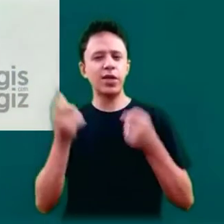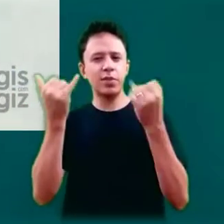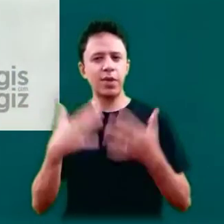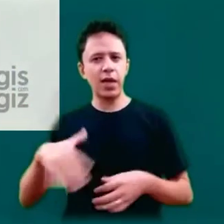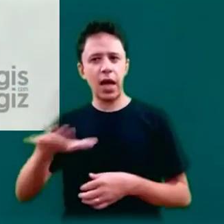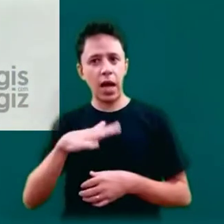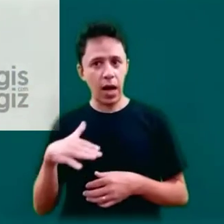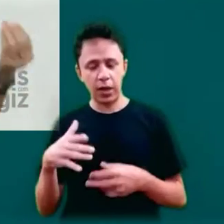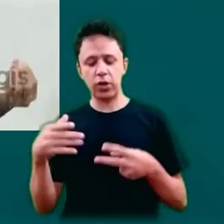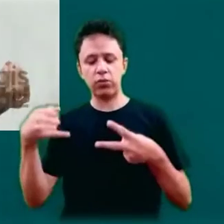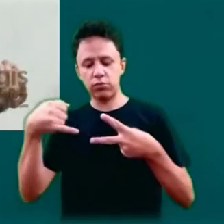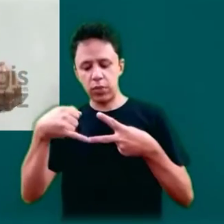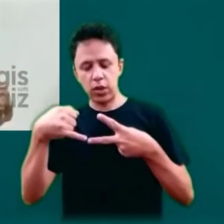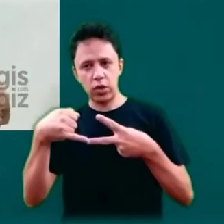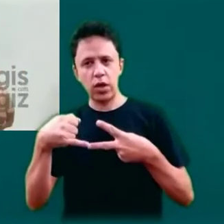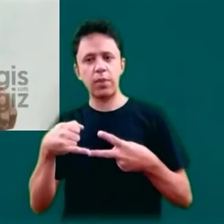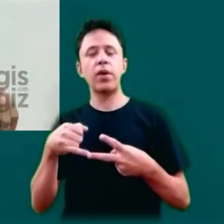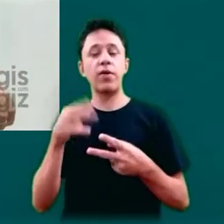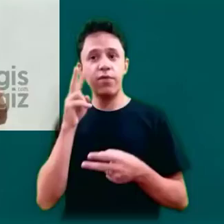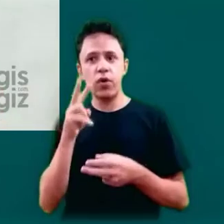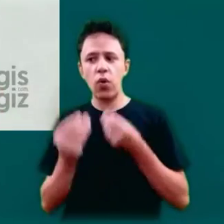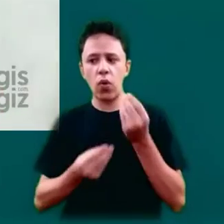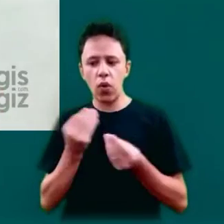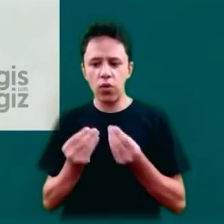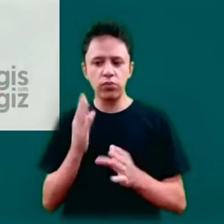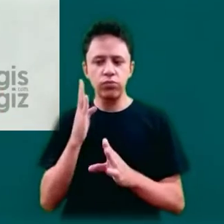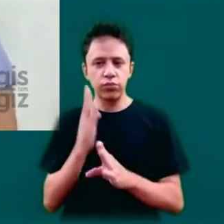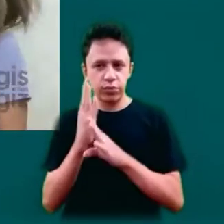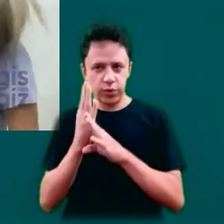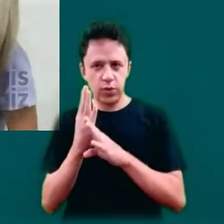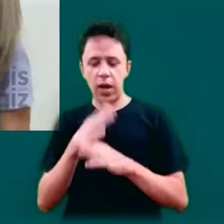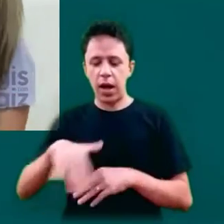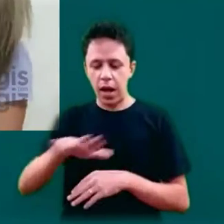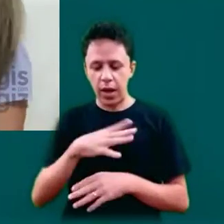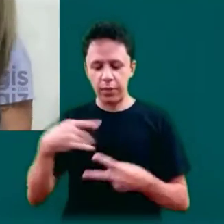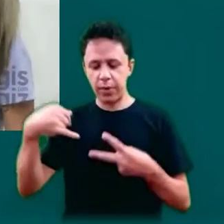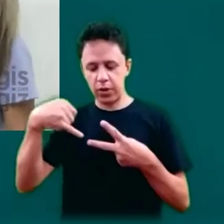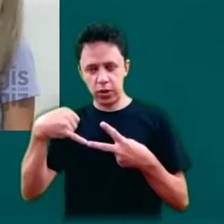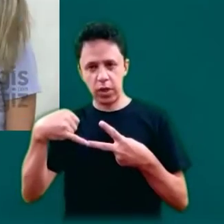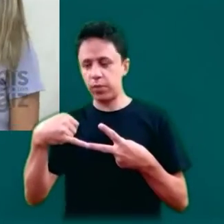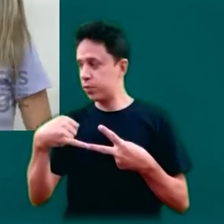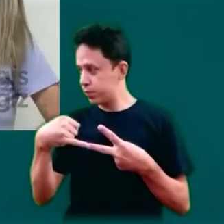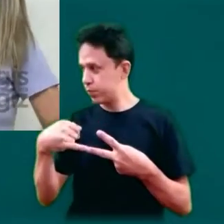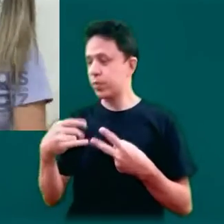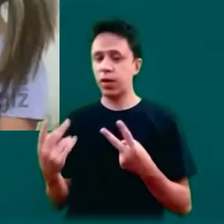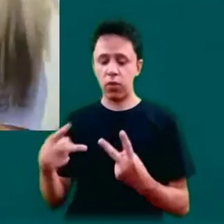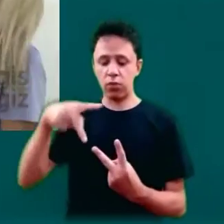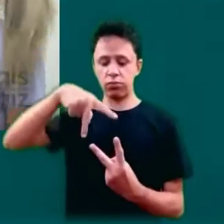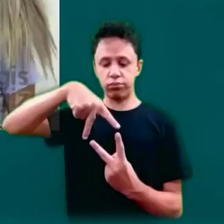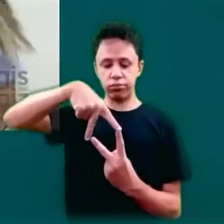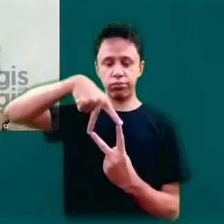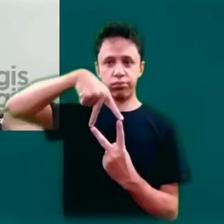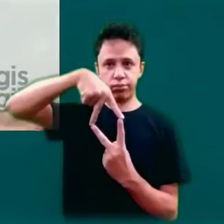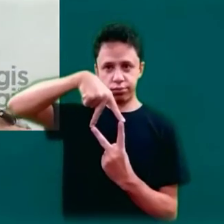aula que eu expliquei a área de um paralelogramo, viu como eu cheguei na área de um paralelogramo. E aqui eu vou mexer nesse losango, que